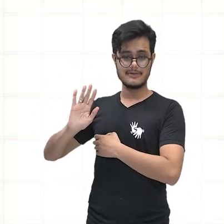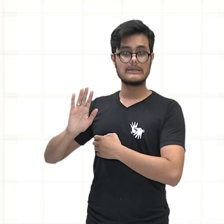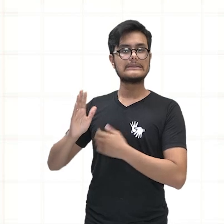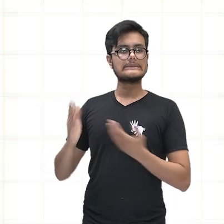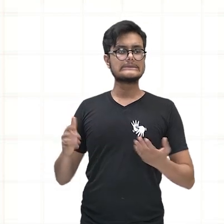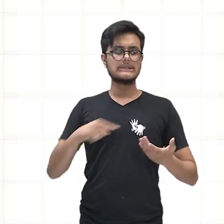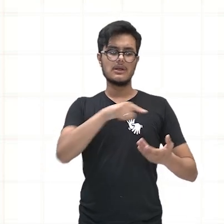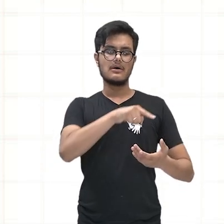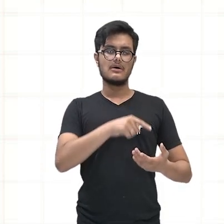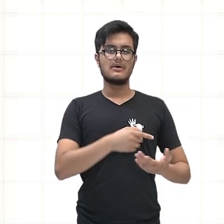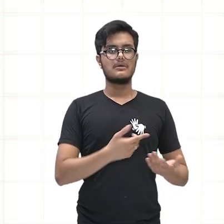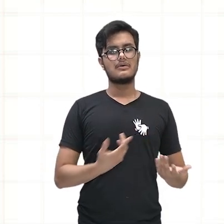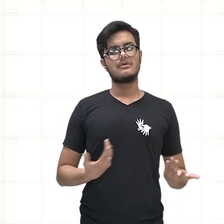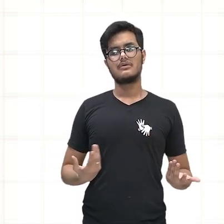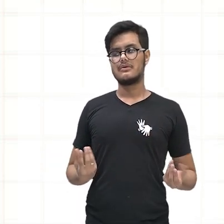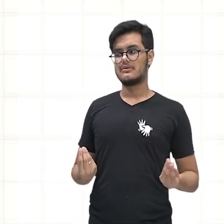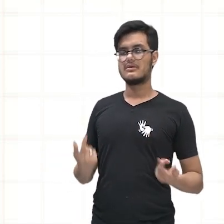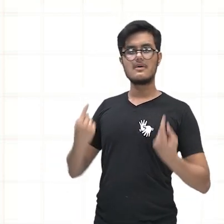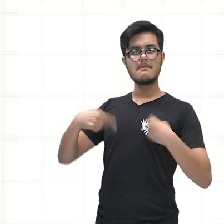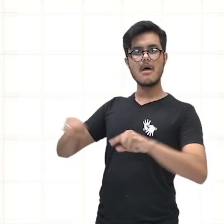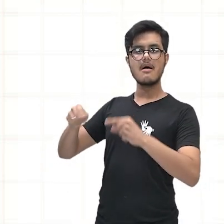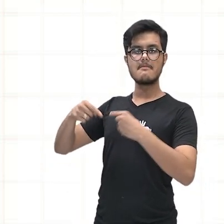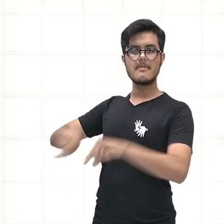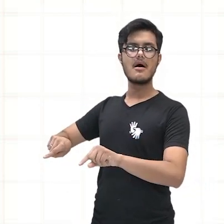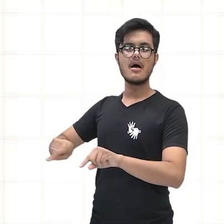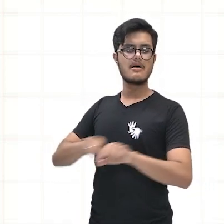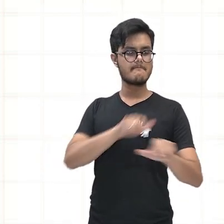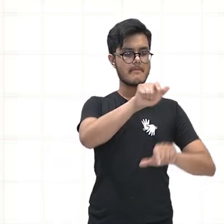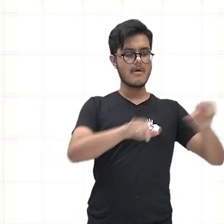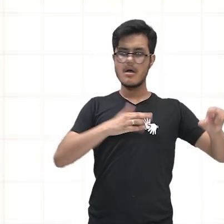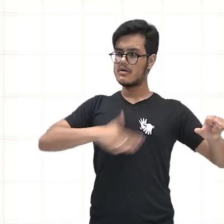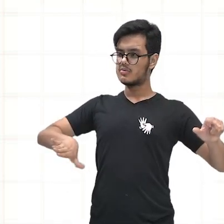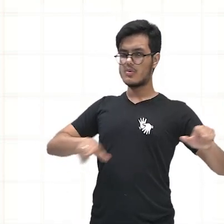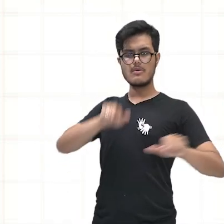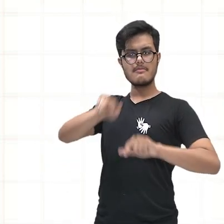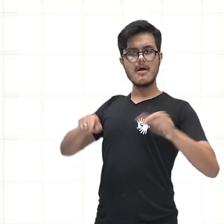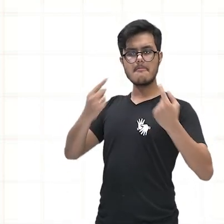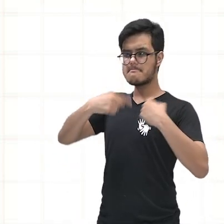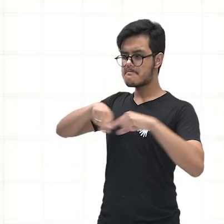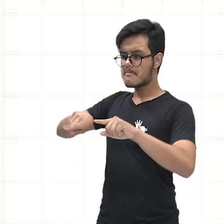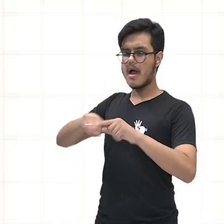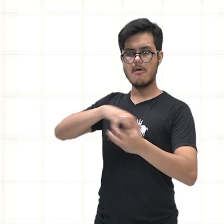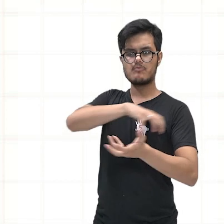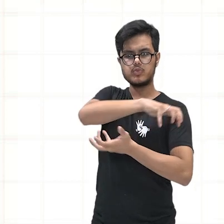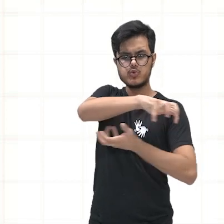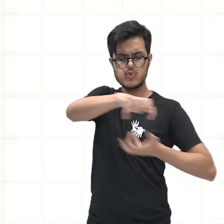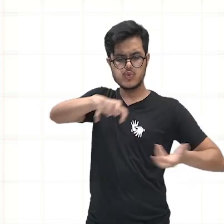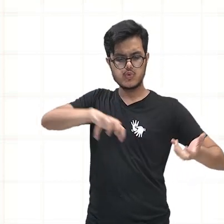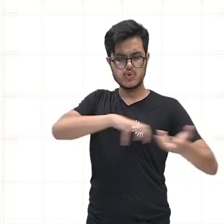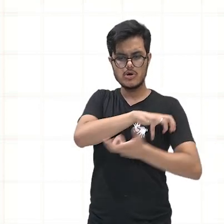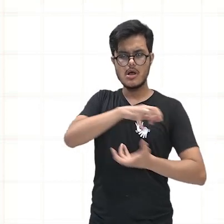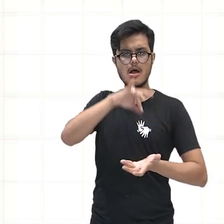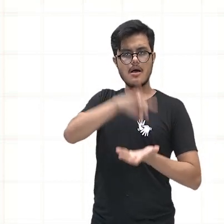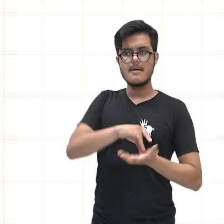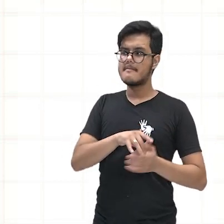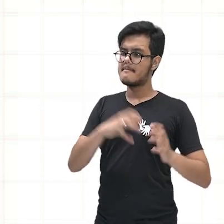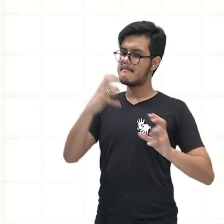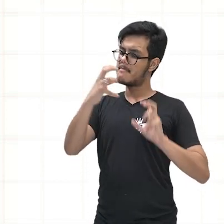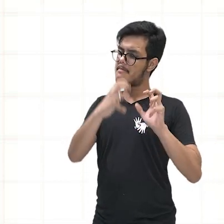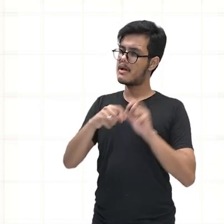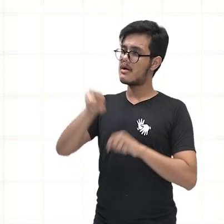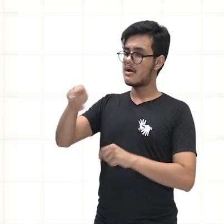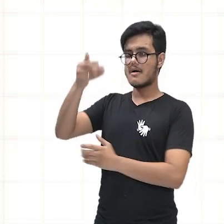acabaria provocando a indignação da população que levaria uma revolta e essa revolta acabaria